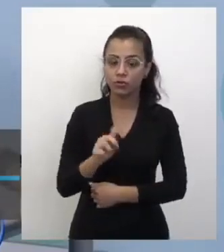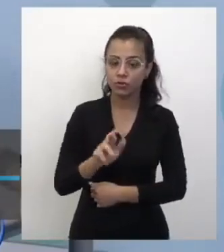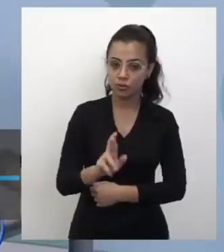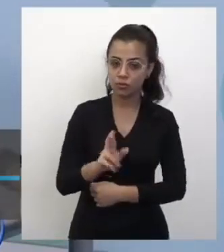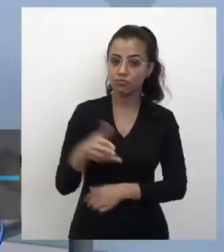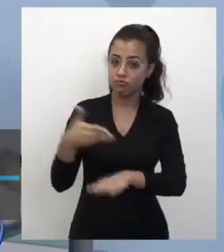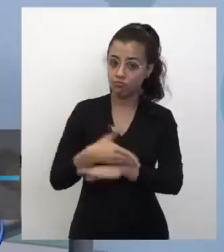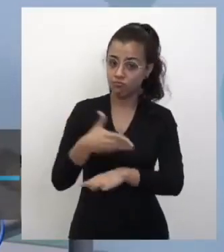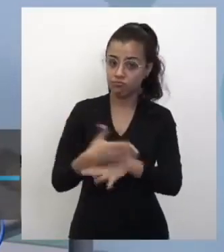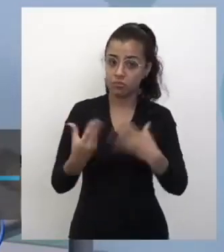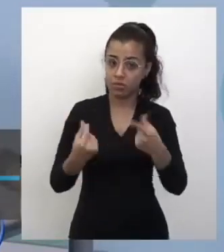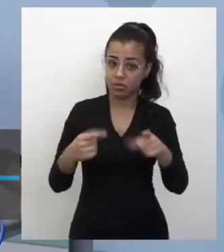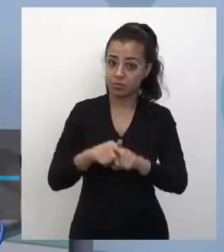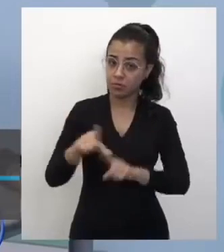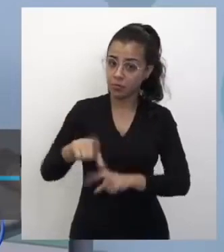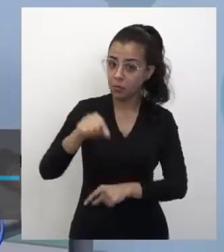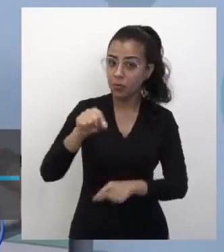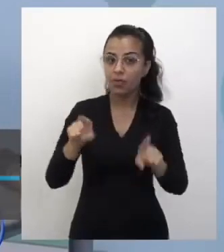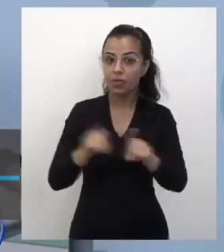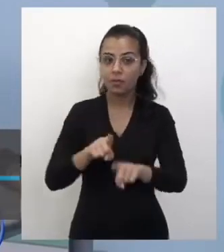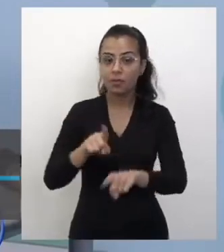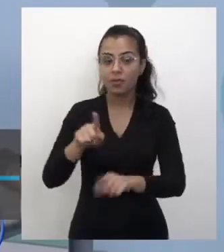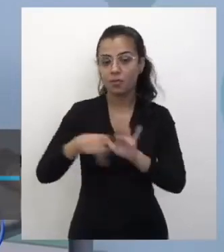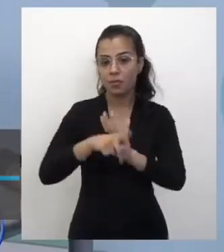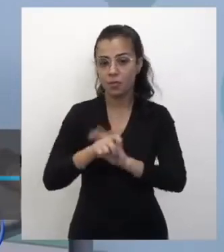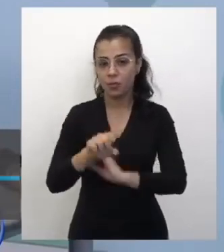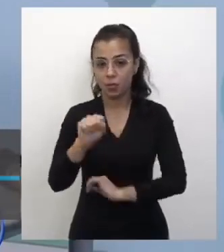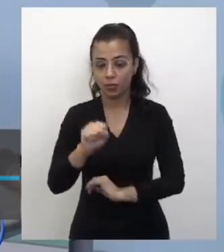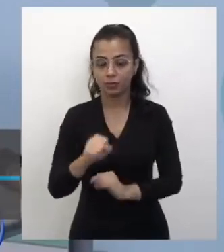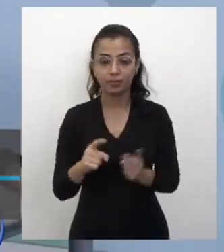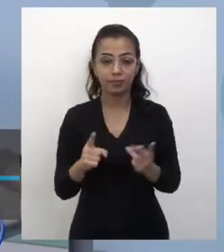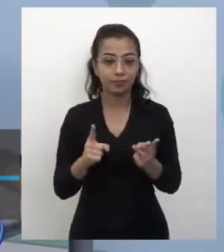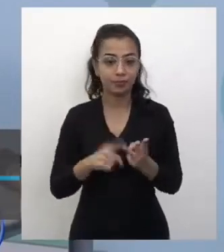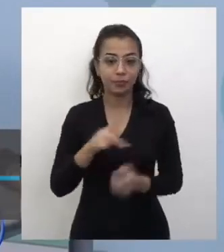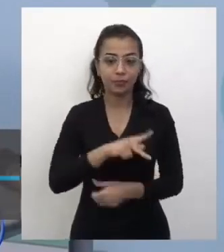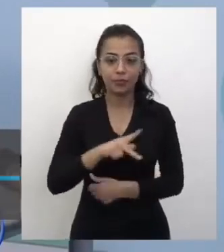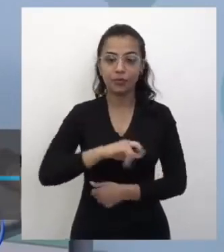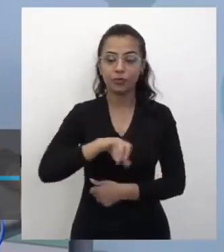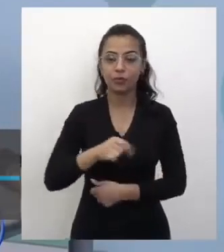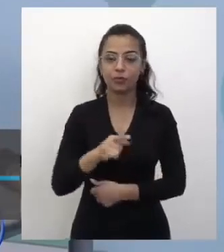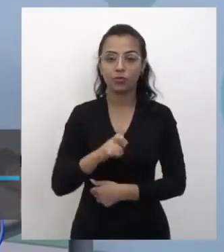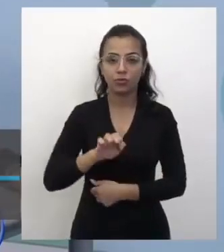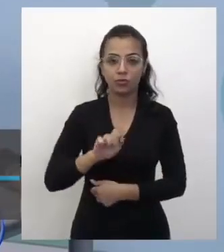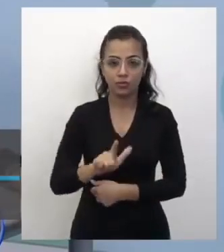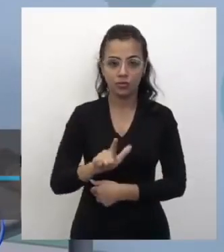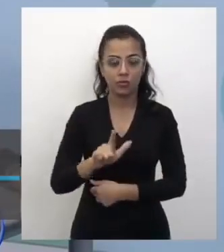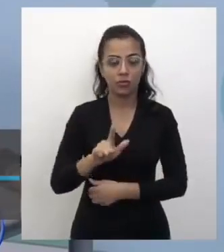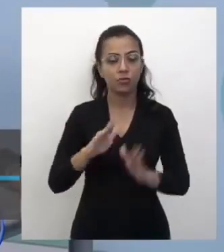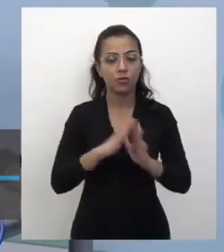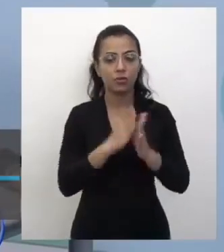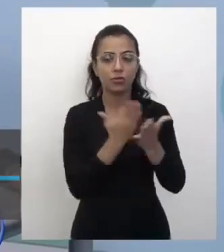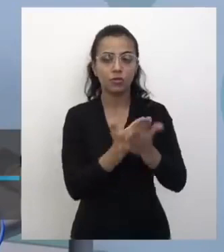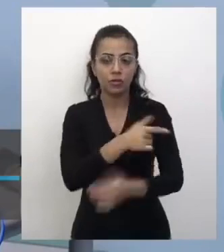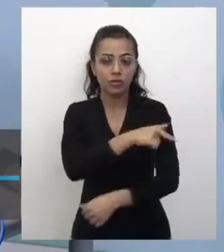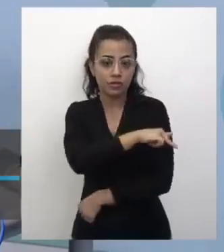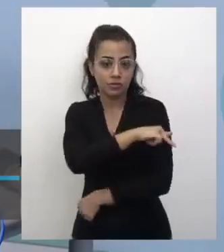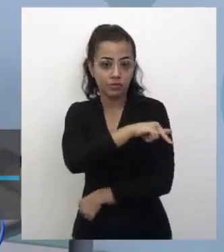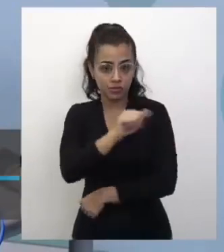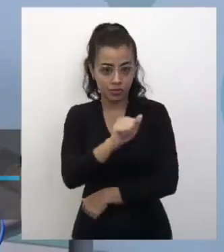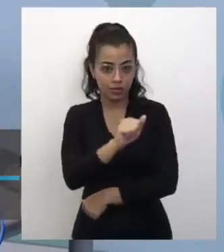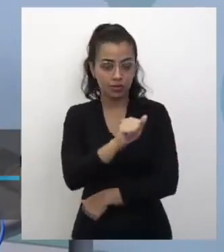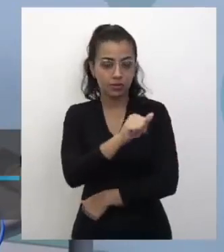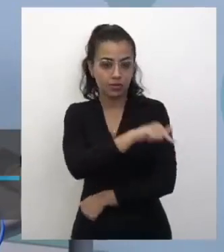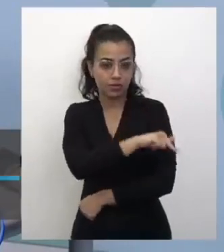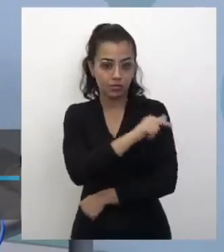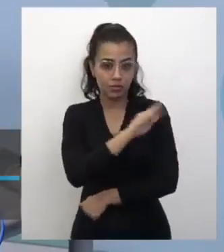também optou pela do 8. Professor Joel, tá? Aluno da escola Dora Canso, 7A e 7B, lá de Campinas Leste, tá